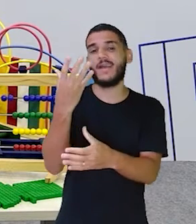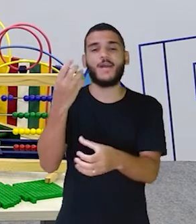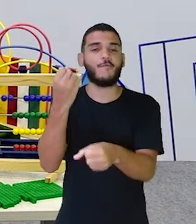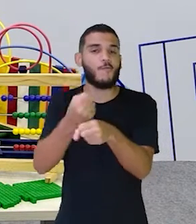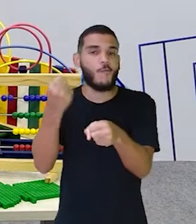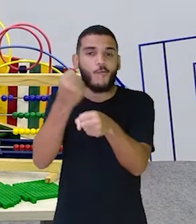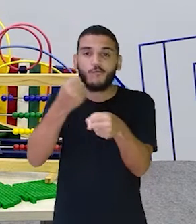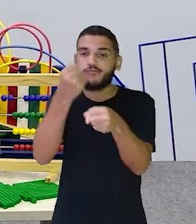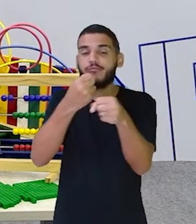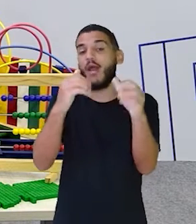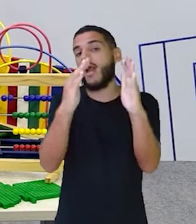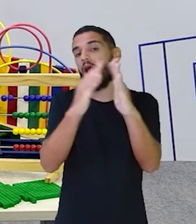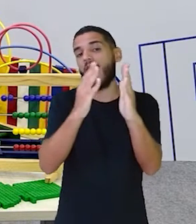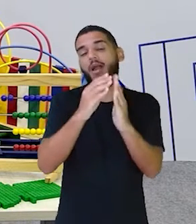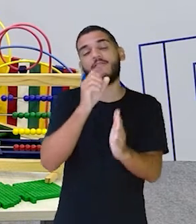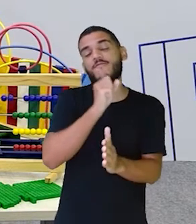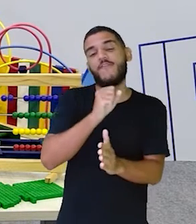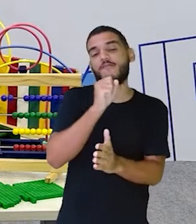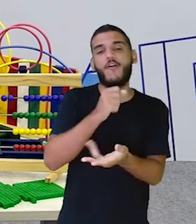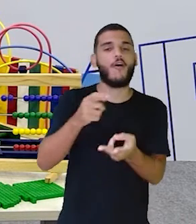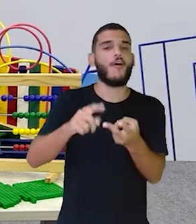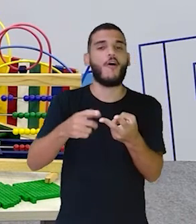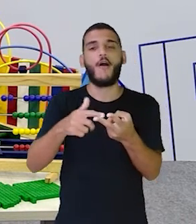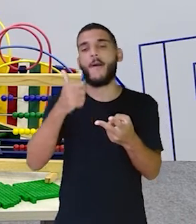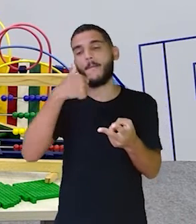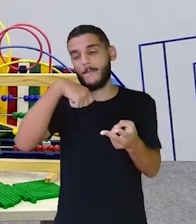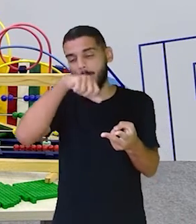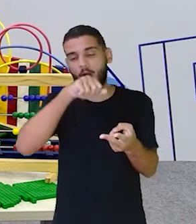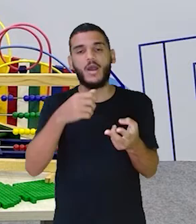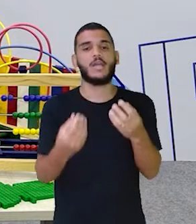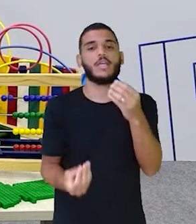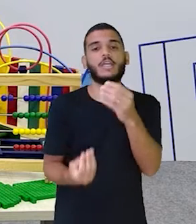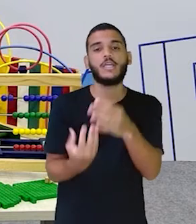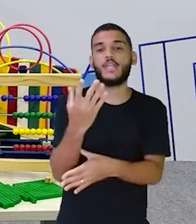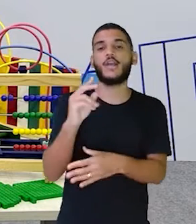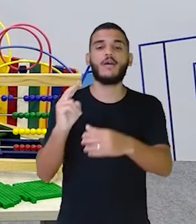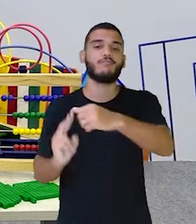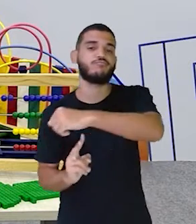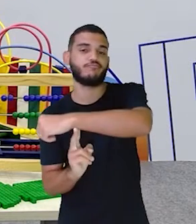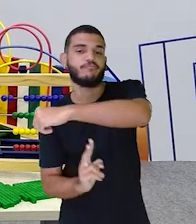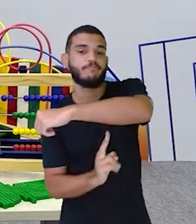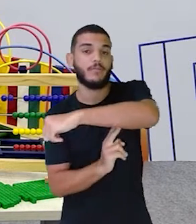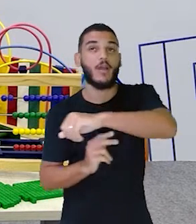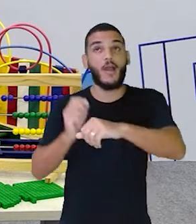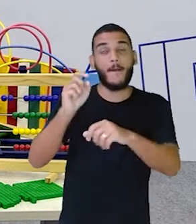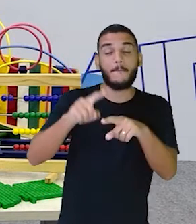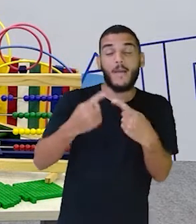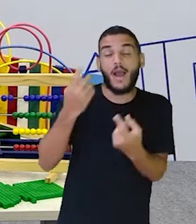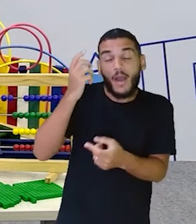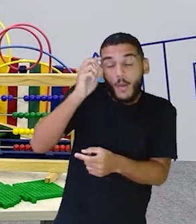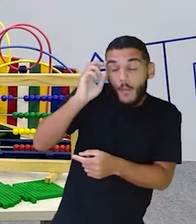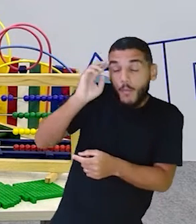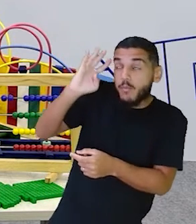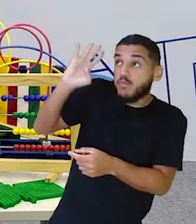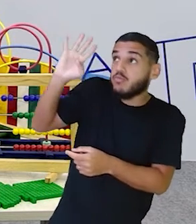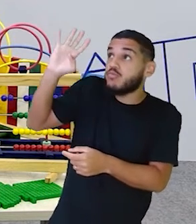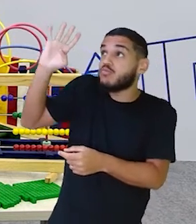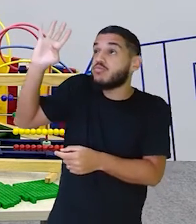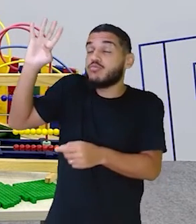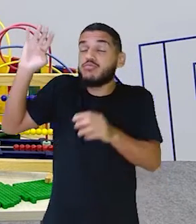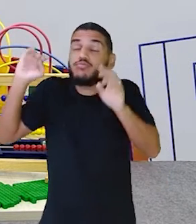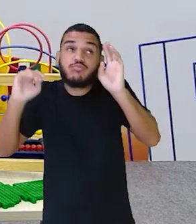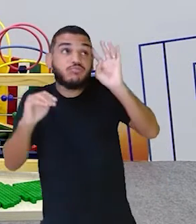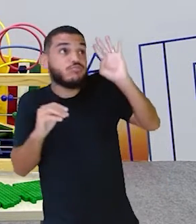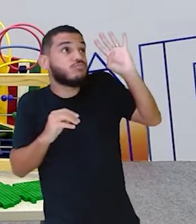casa da vovó, a casa da mamãe, estou criando uma ponte. Então a imaginação, a criatividade está